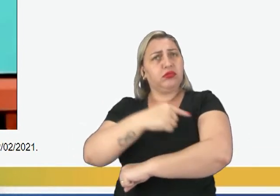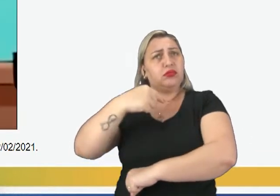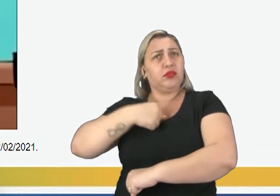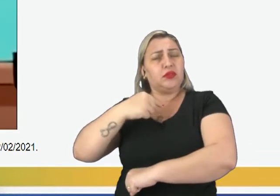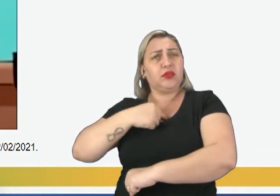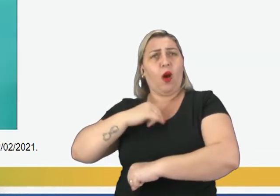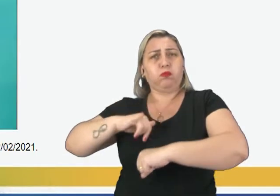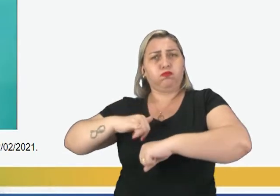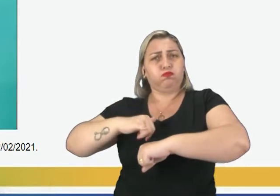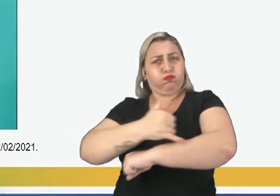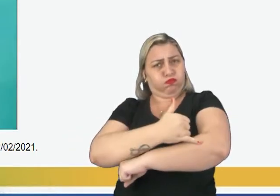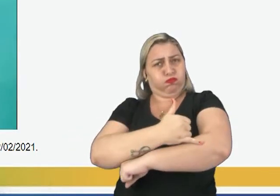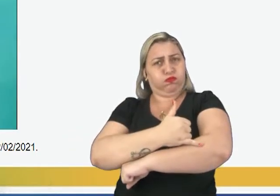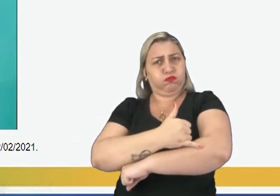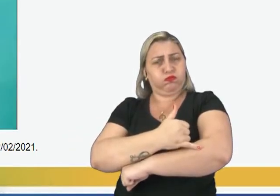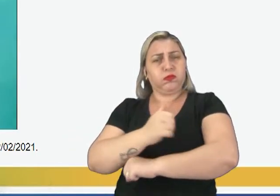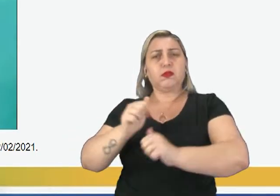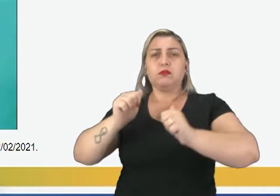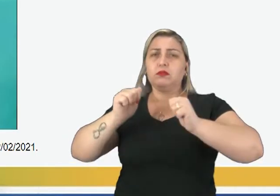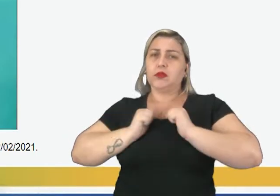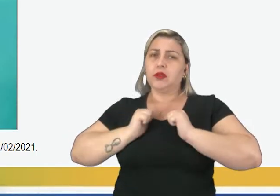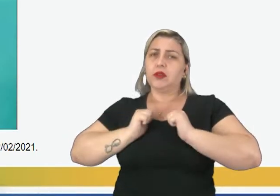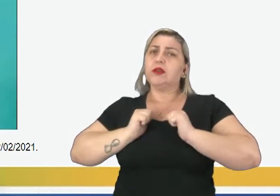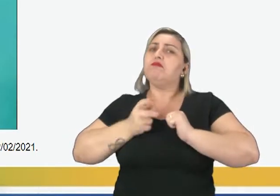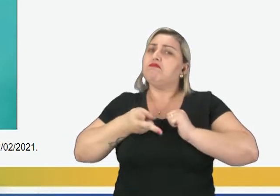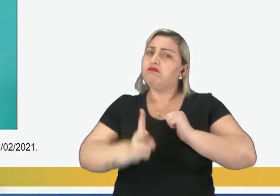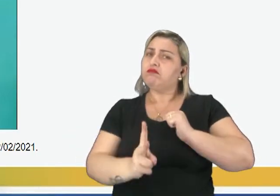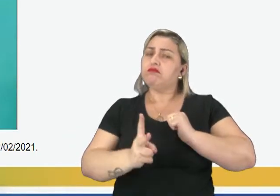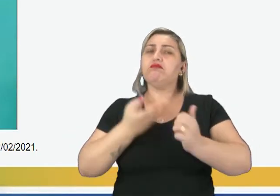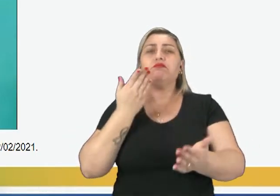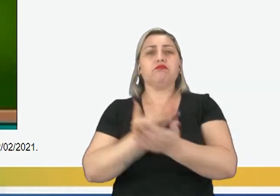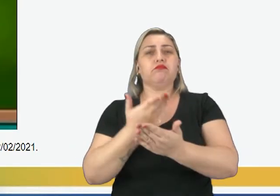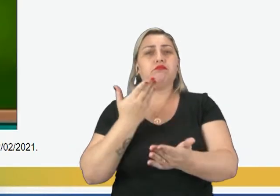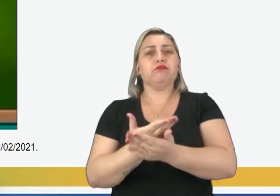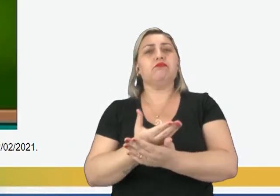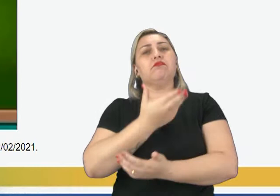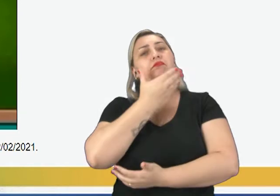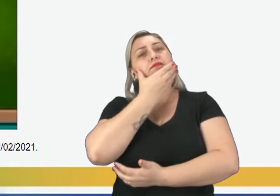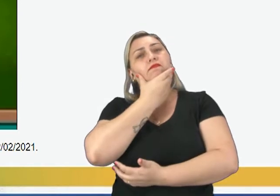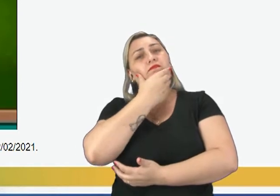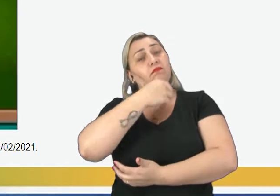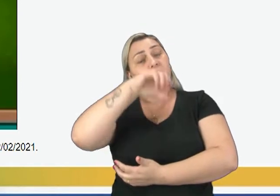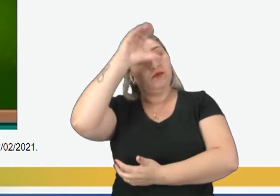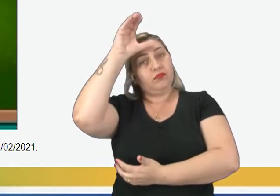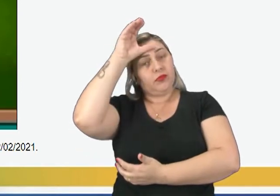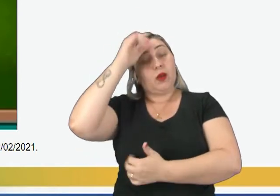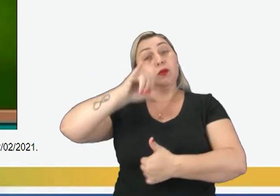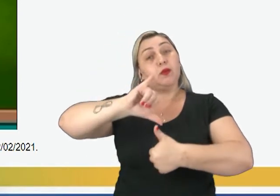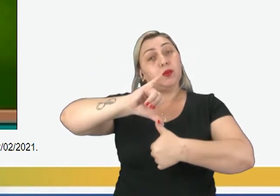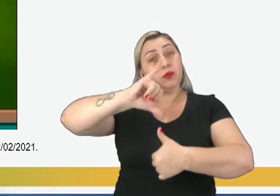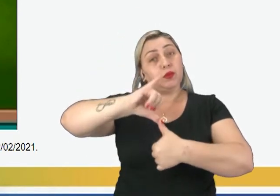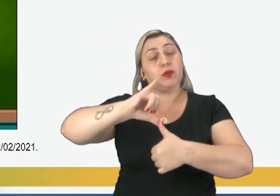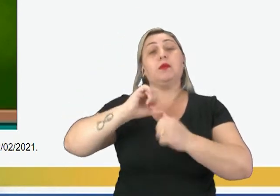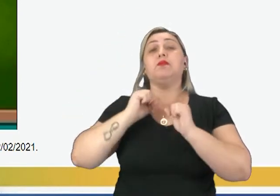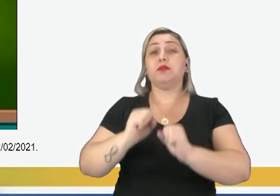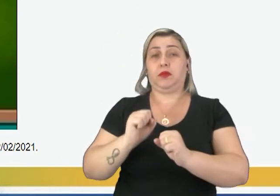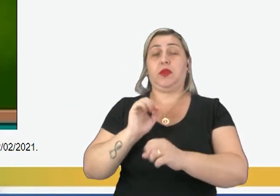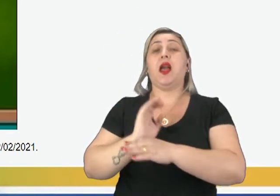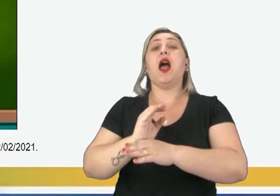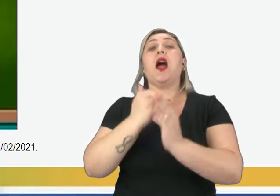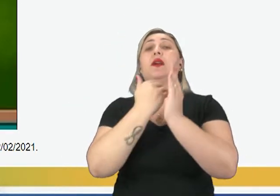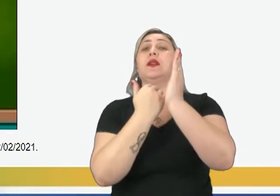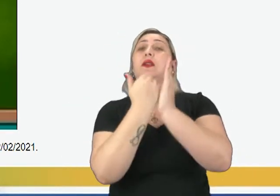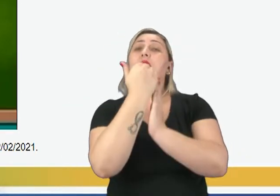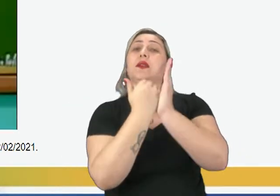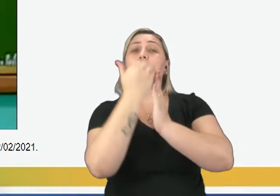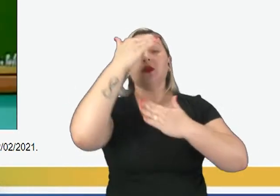Super gorducho. Fique quietinha, deixa eu continuar com a aula. Tá, tia. As gorduras, ou lipídios, servem para manter a